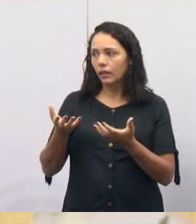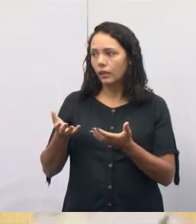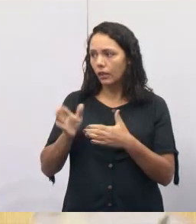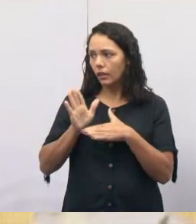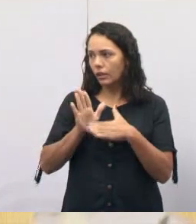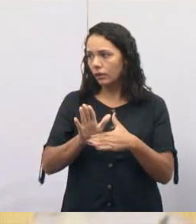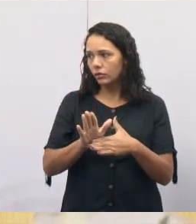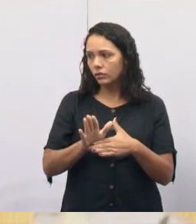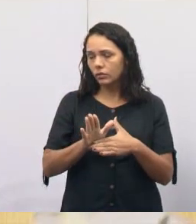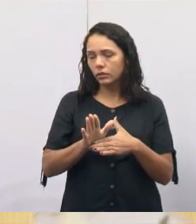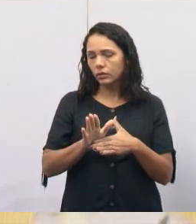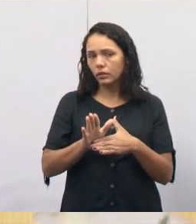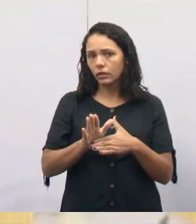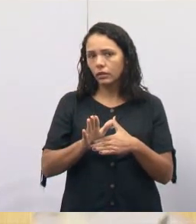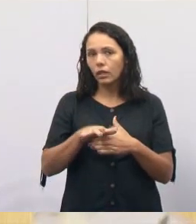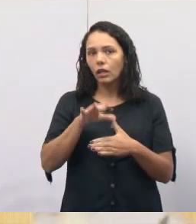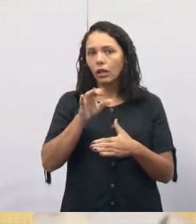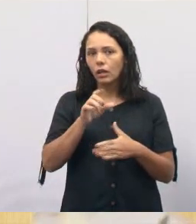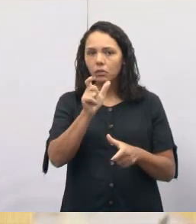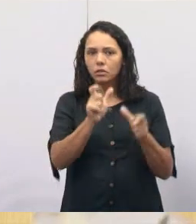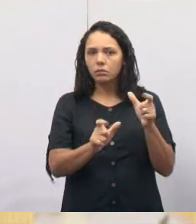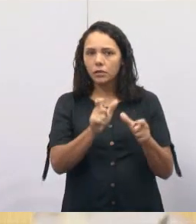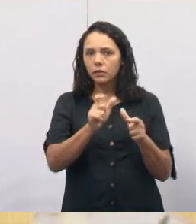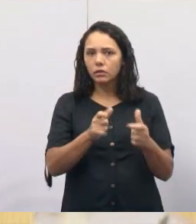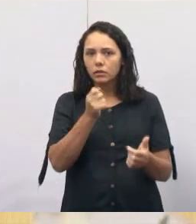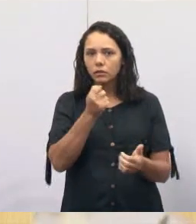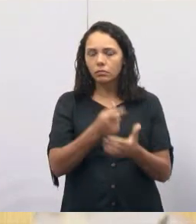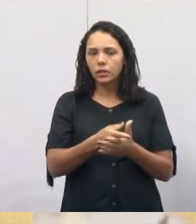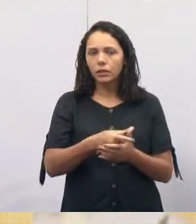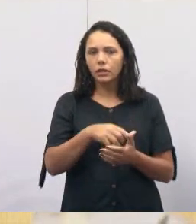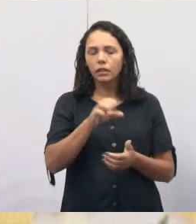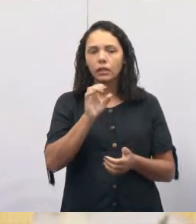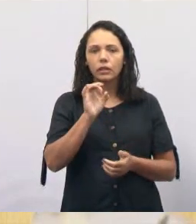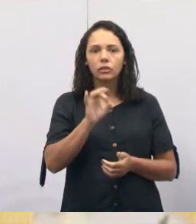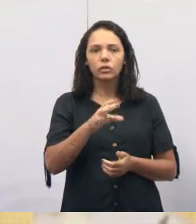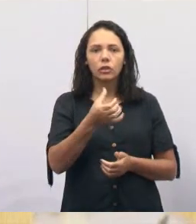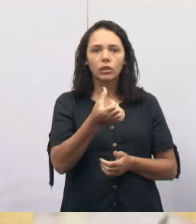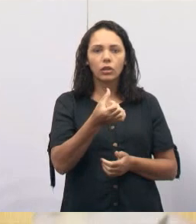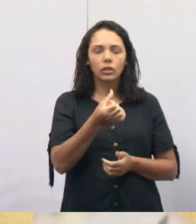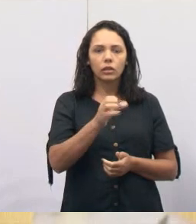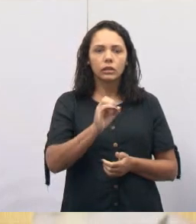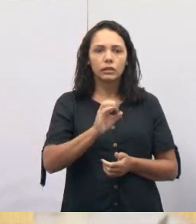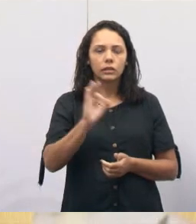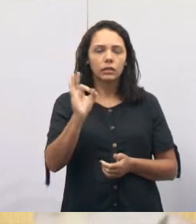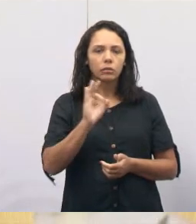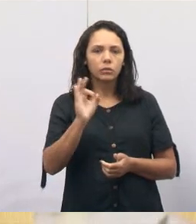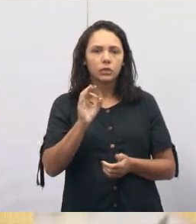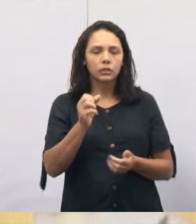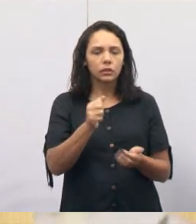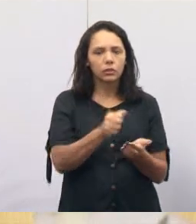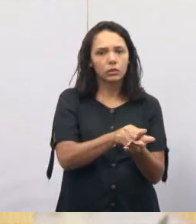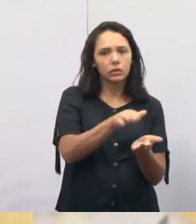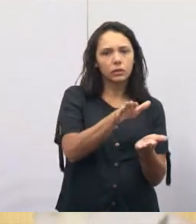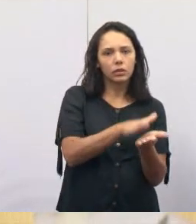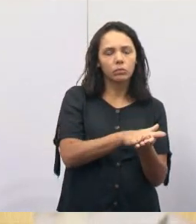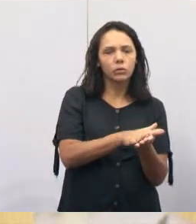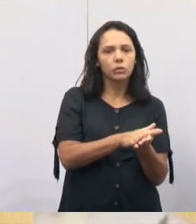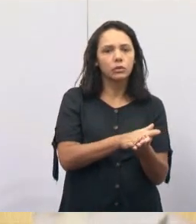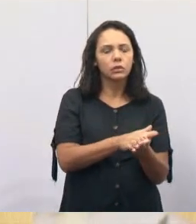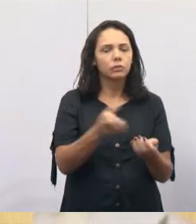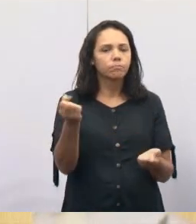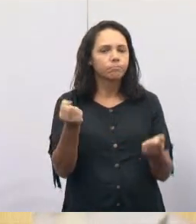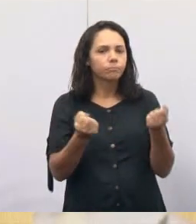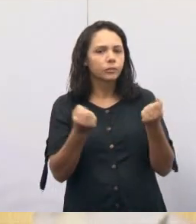pagamento apenas de 60% da infração cometida no trânsito até a data do vencimento? Favor detalhar